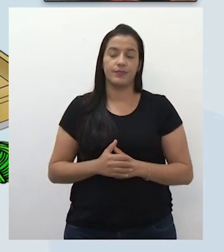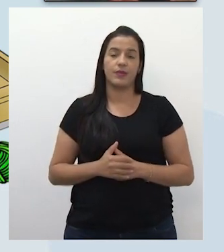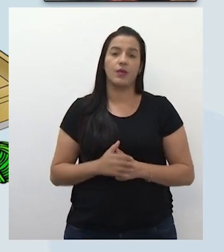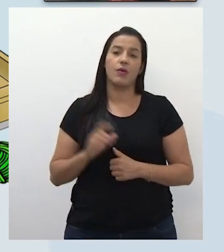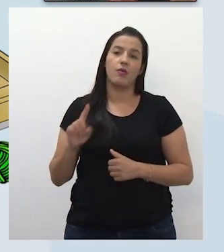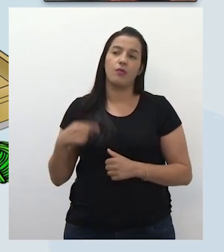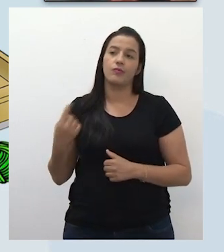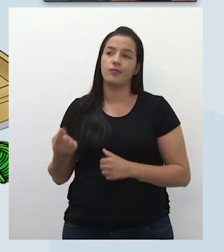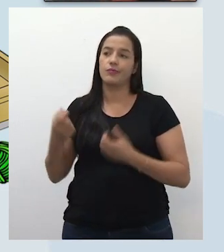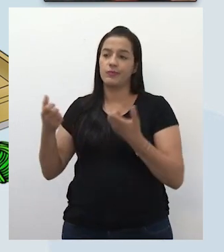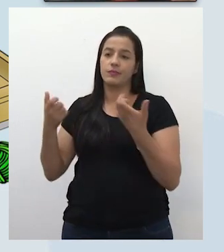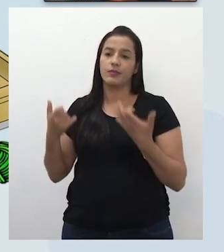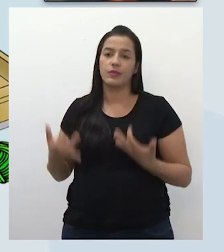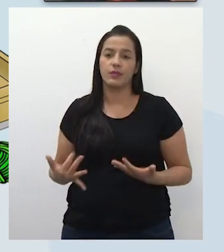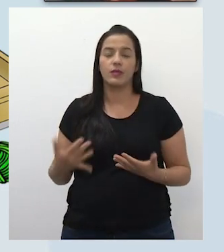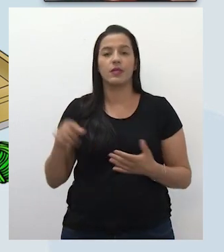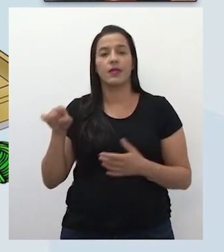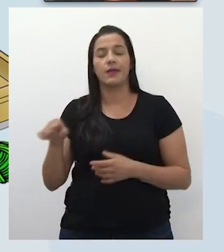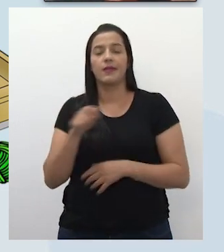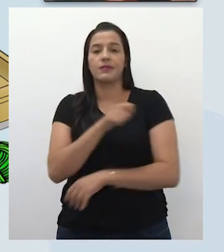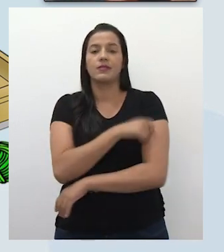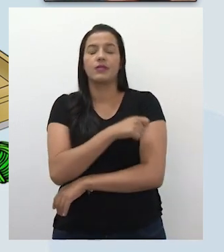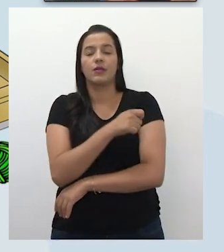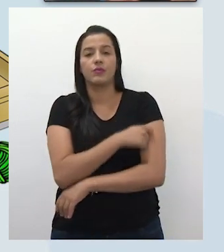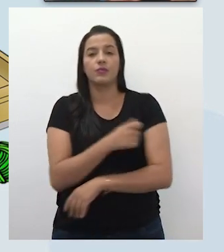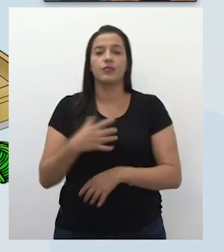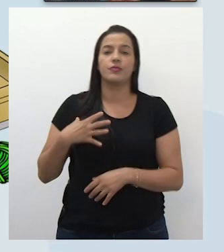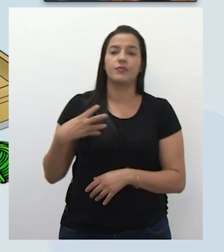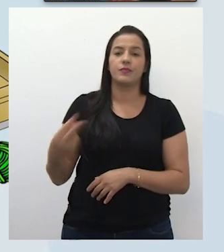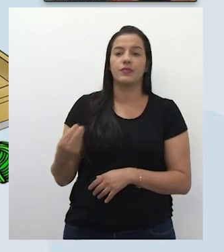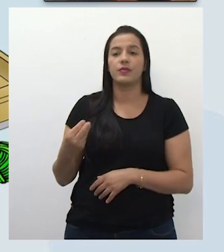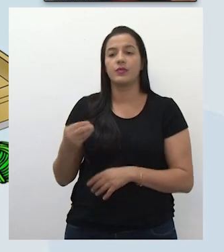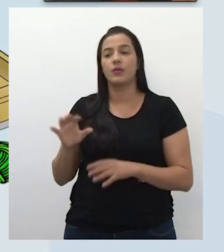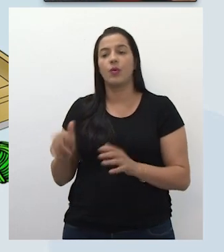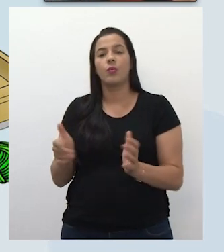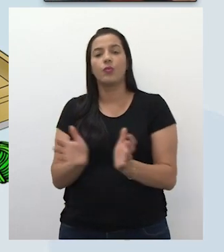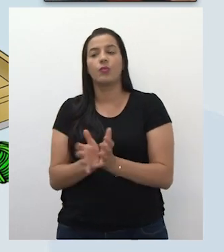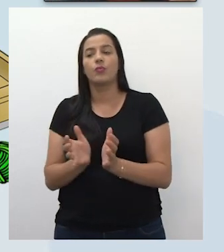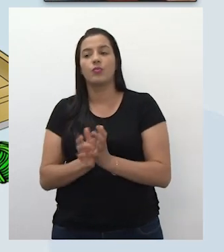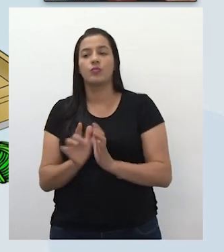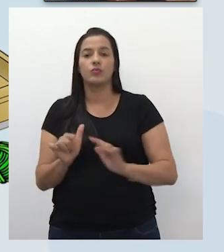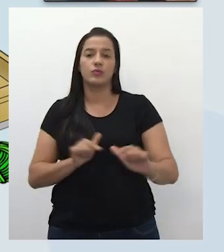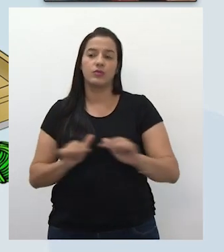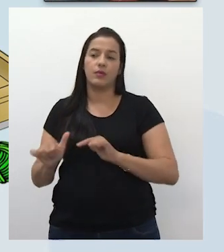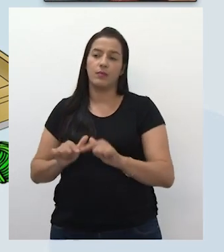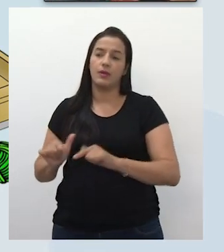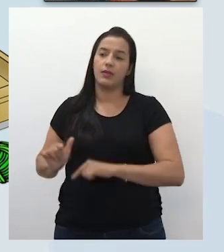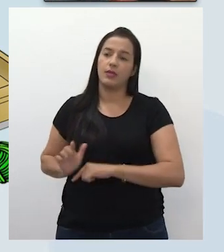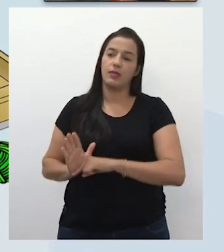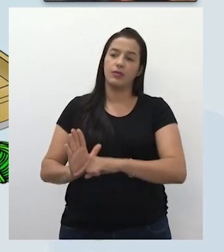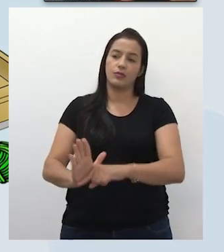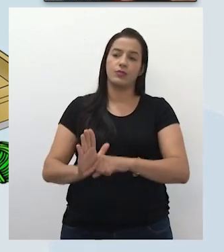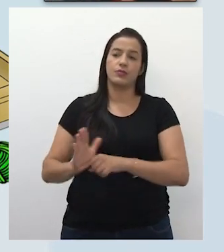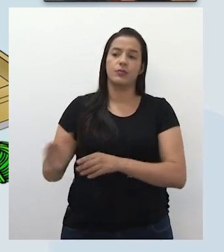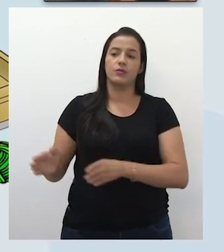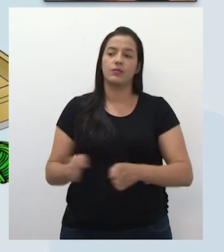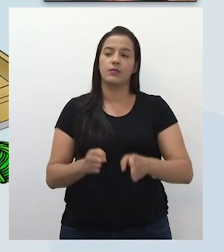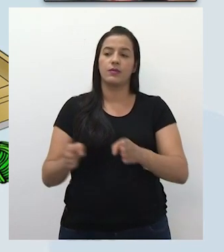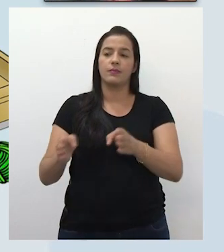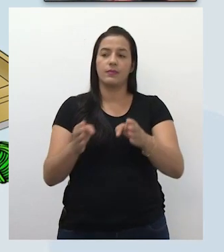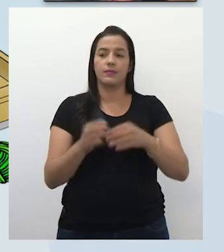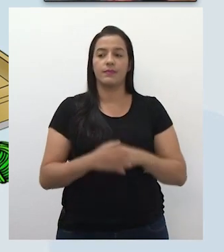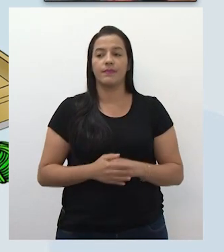devolutiva de algo, seja aluno, filho, colega de trabalho, ele ilumina o caminho, né? E aí nós temos